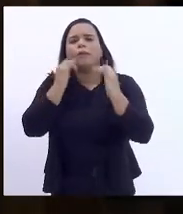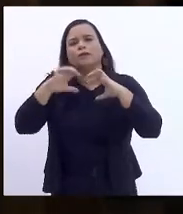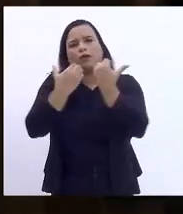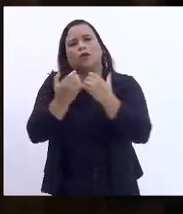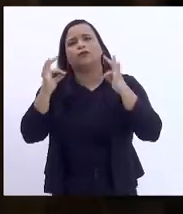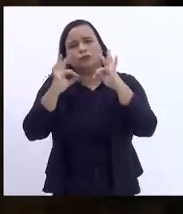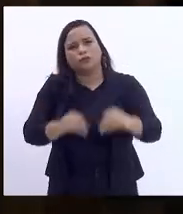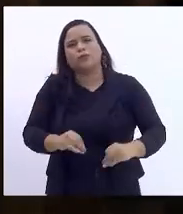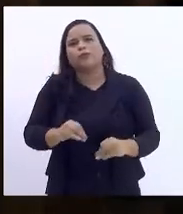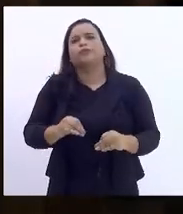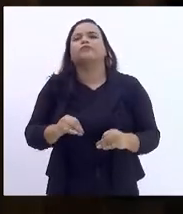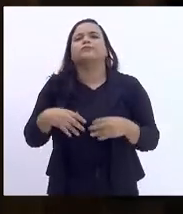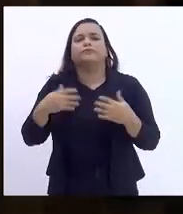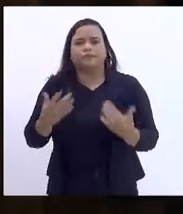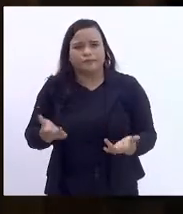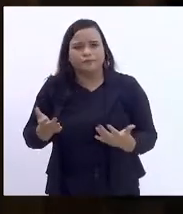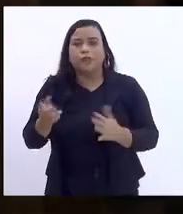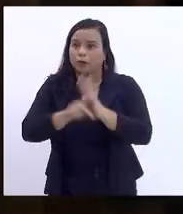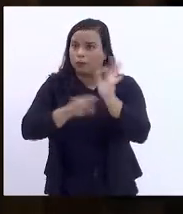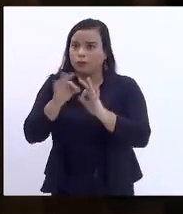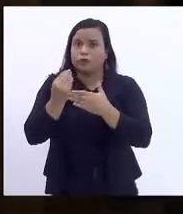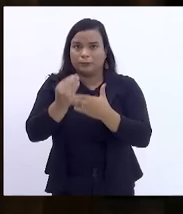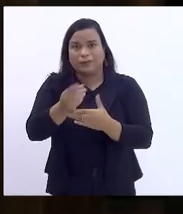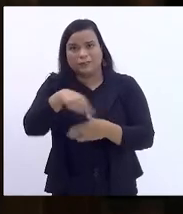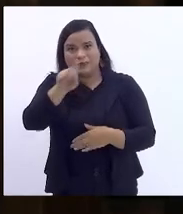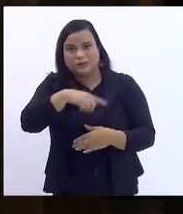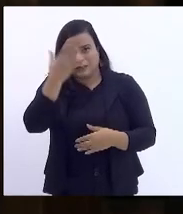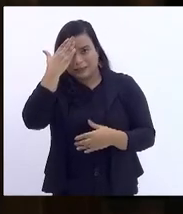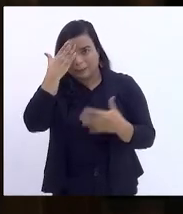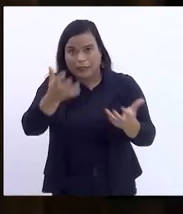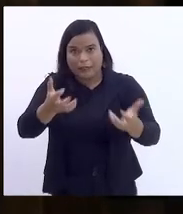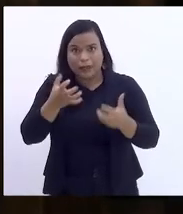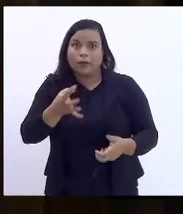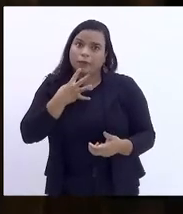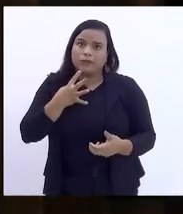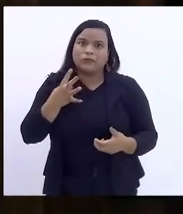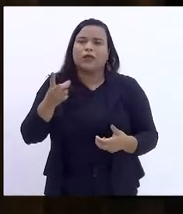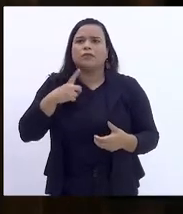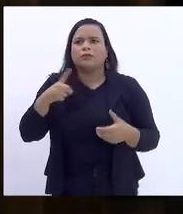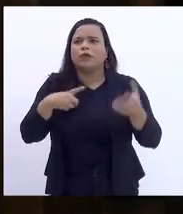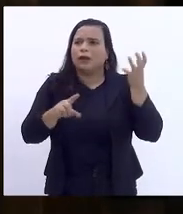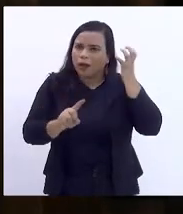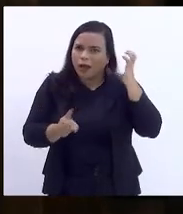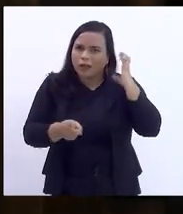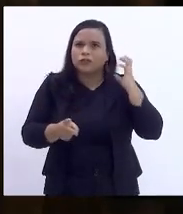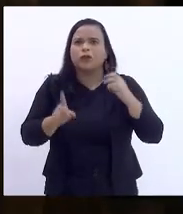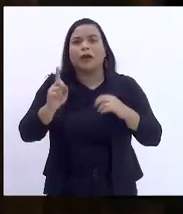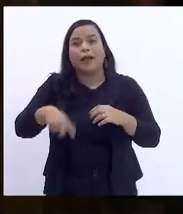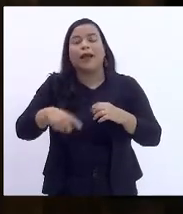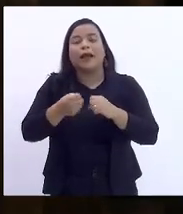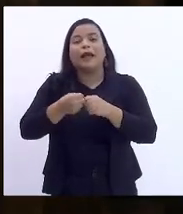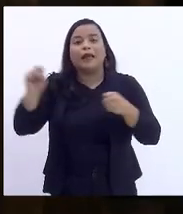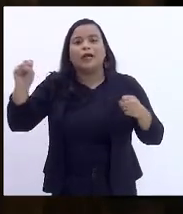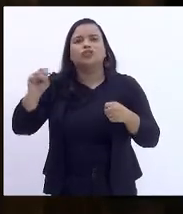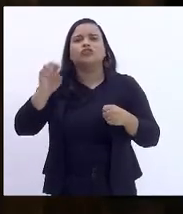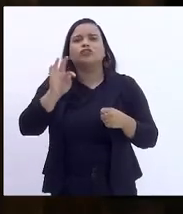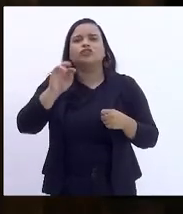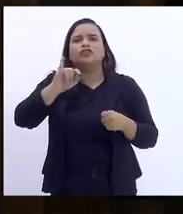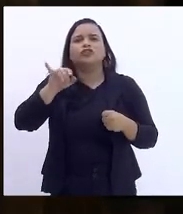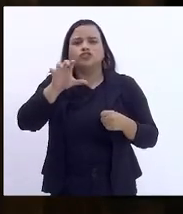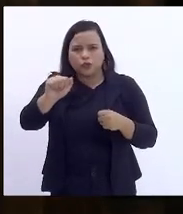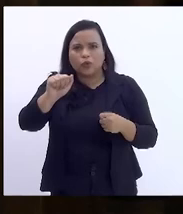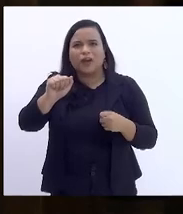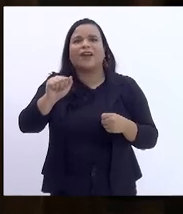toda aí eu tô com esse projeto o que quiser conhecer né e abrir a rádio é grande Tijuca fm.com.br